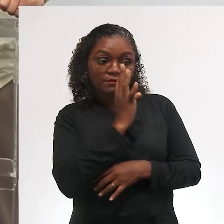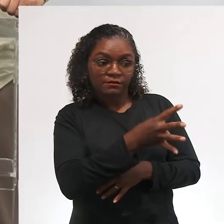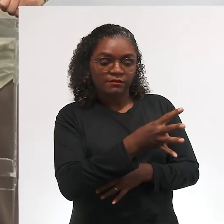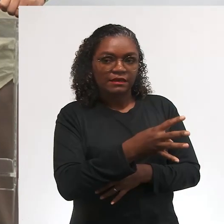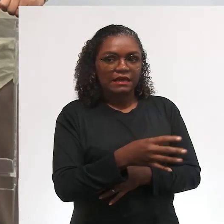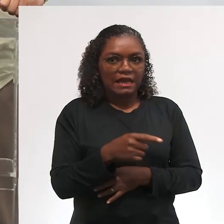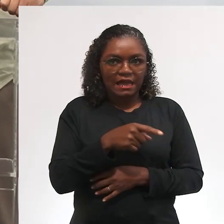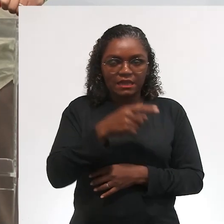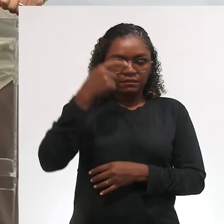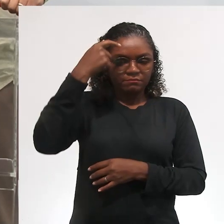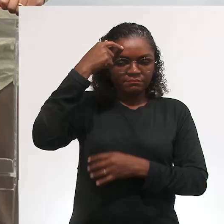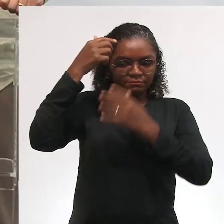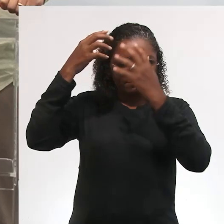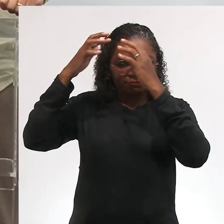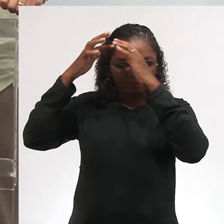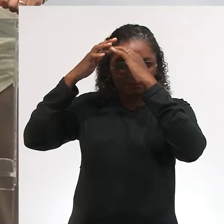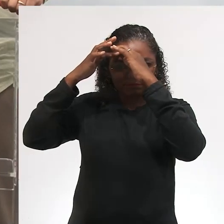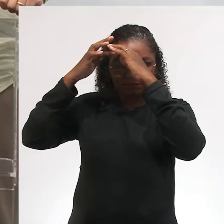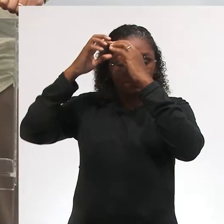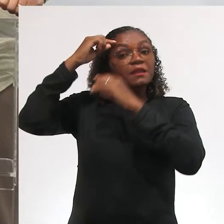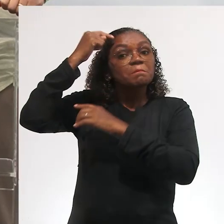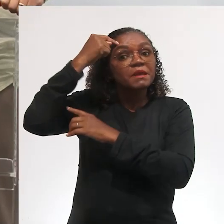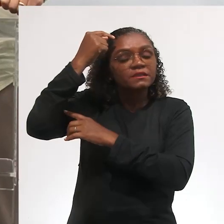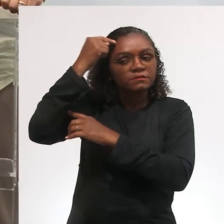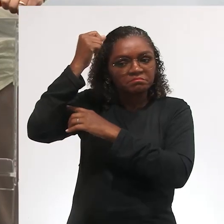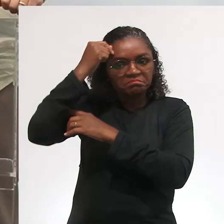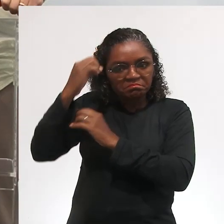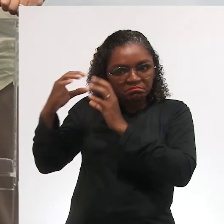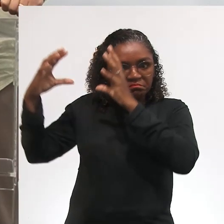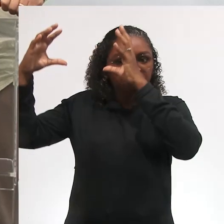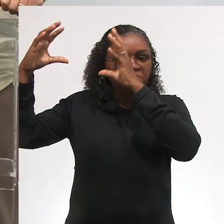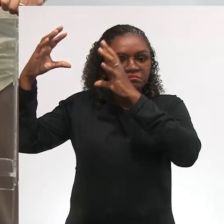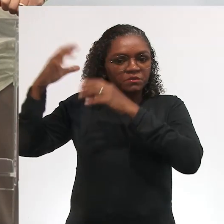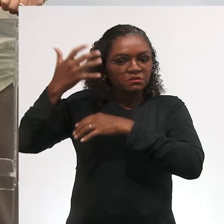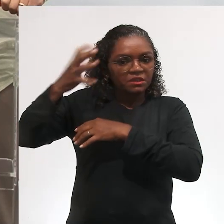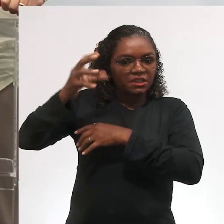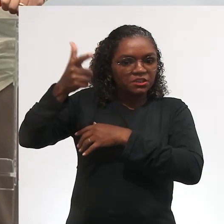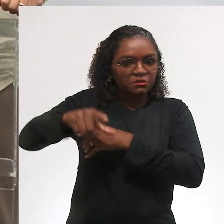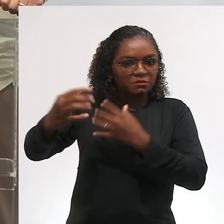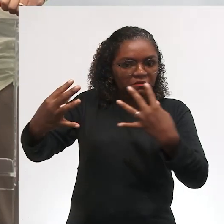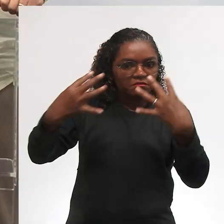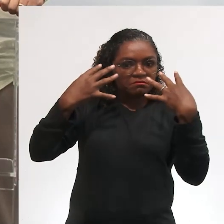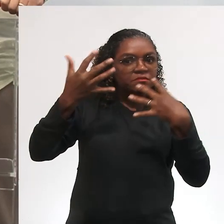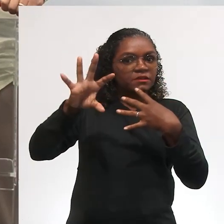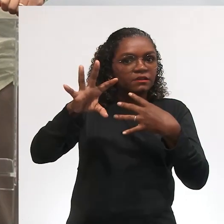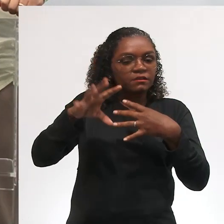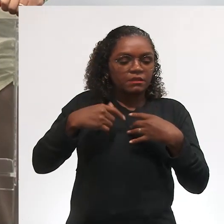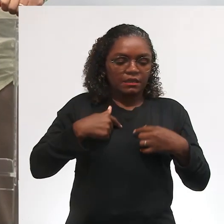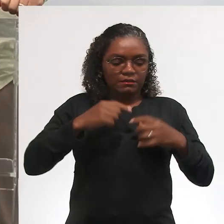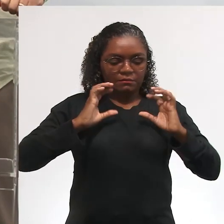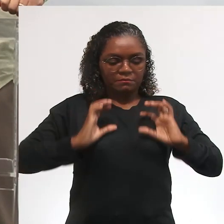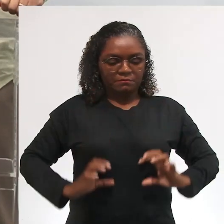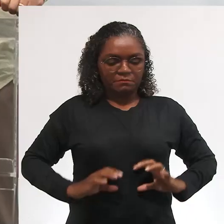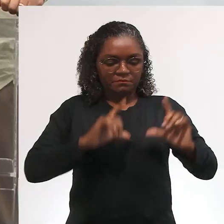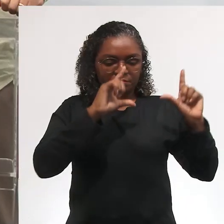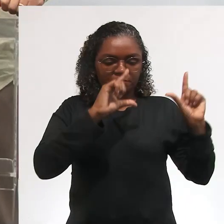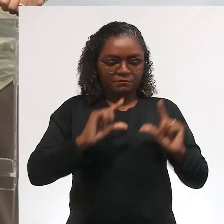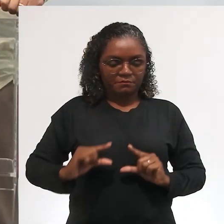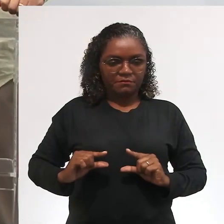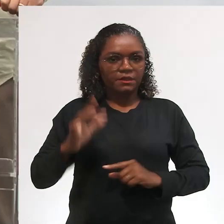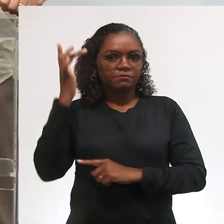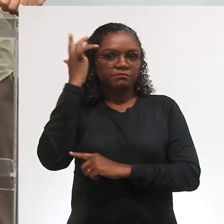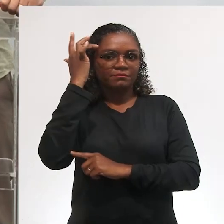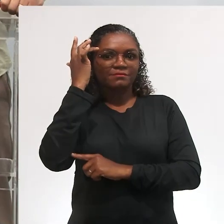quero ser chamado a atenção novamente. Então, ele reduz a probabilidade daquele comportamento dele em sala de